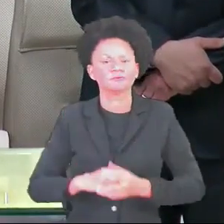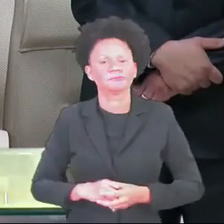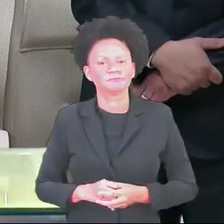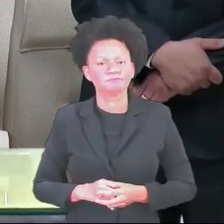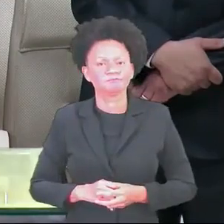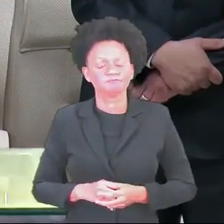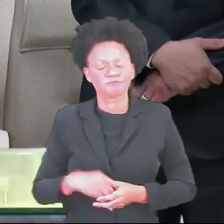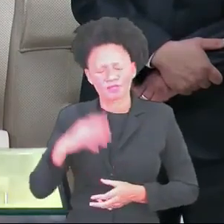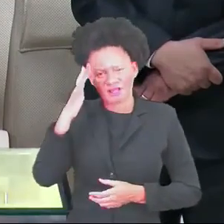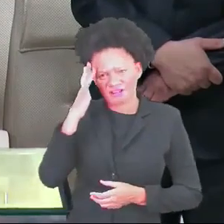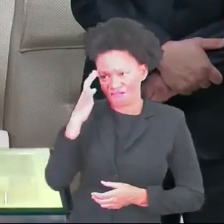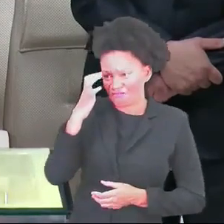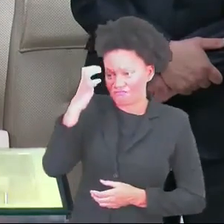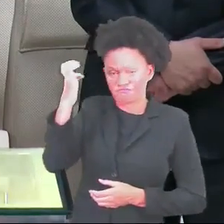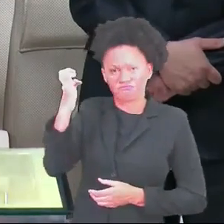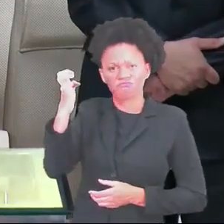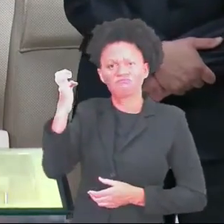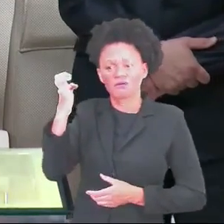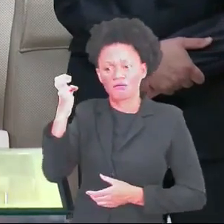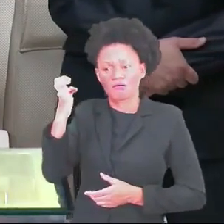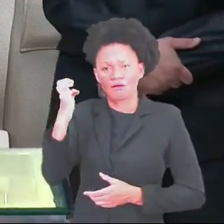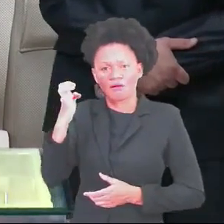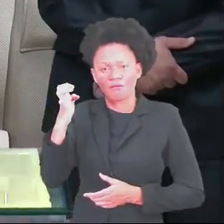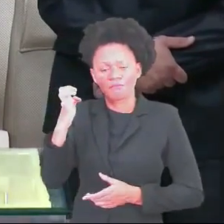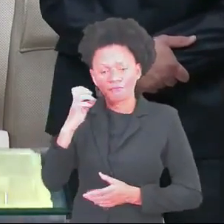A fé vem pelo ouvir.